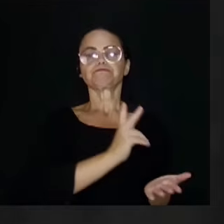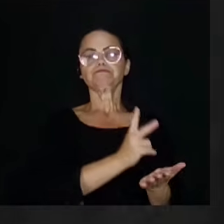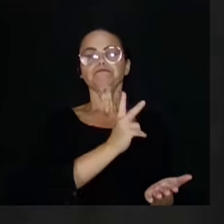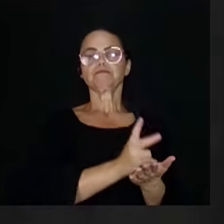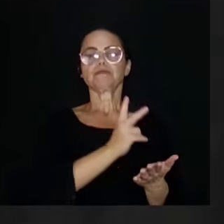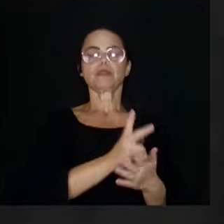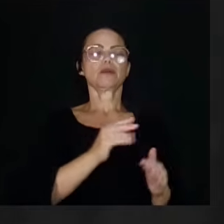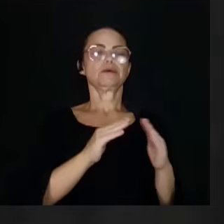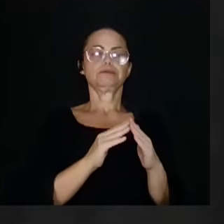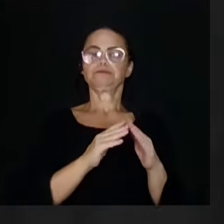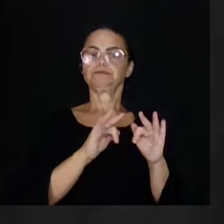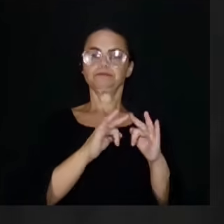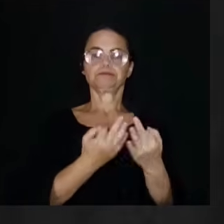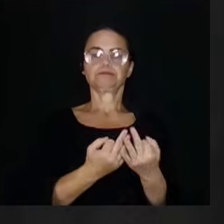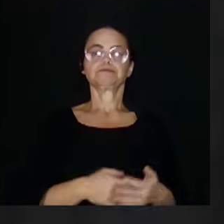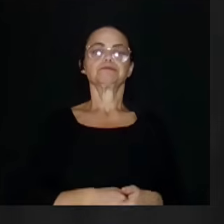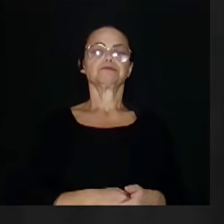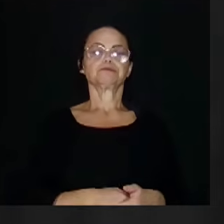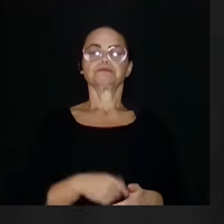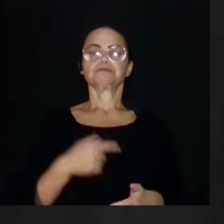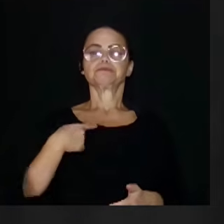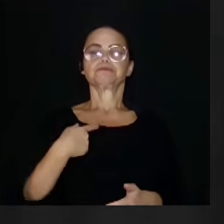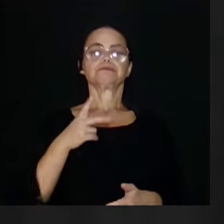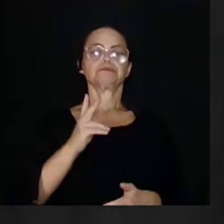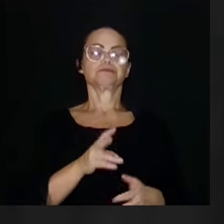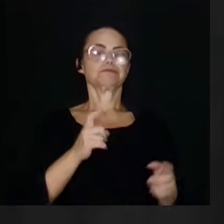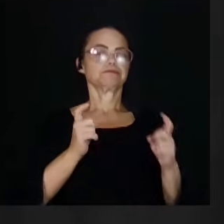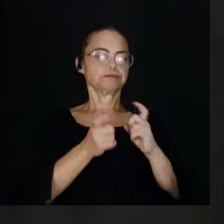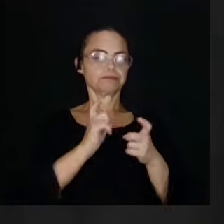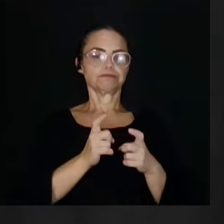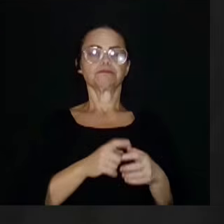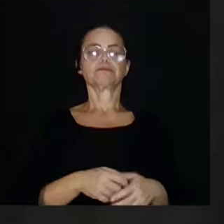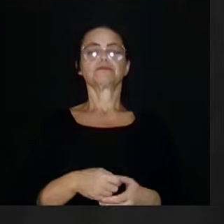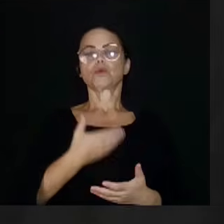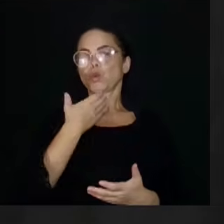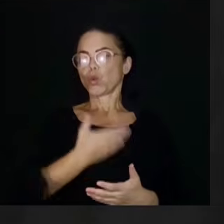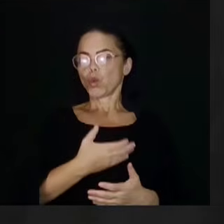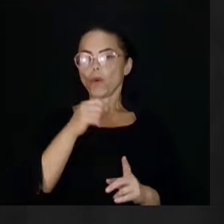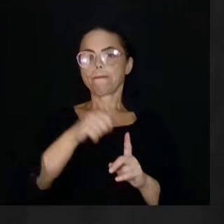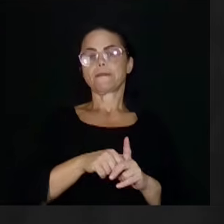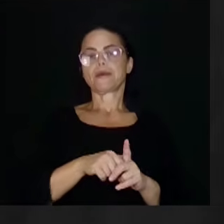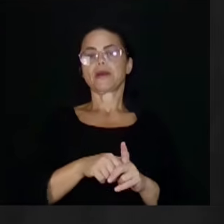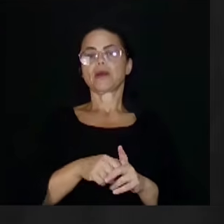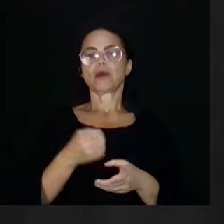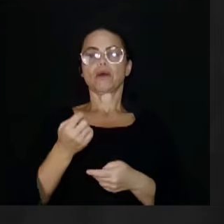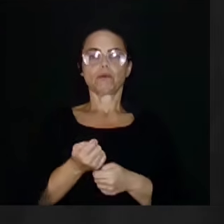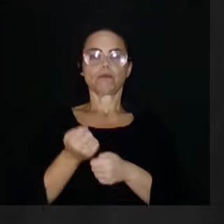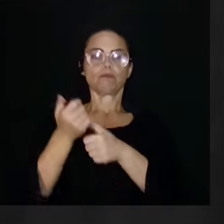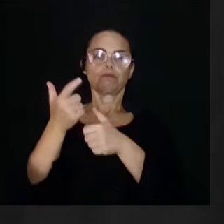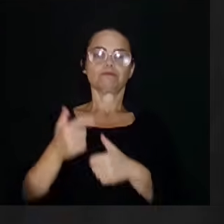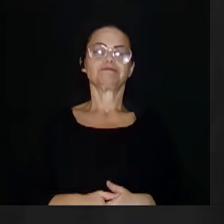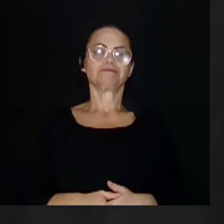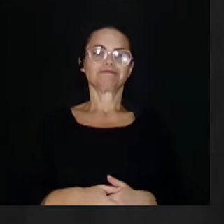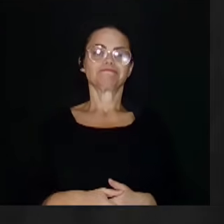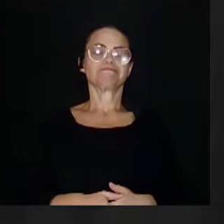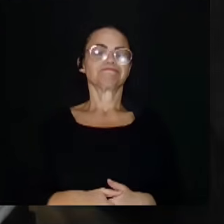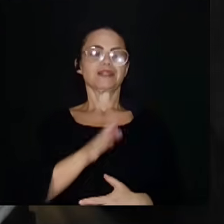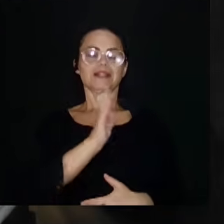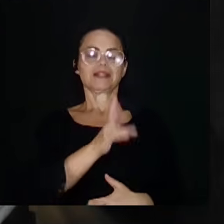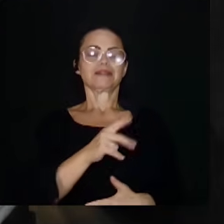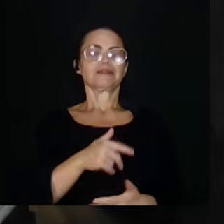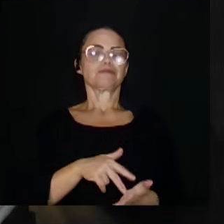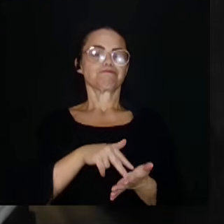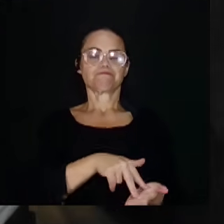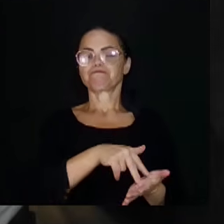casa da família, que é onde a gente se reúne para passar Natal, Ano Novo, e é as nossas raízes. Coisa boa, coisa